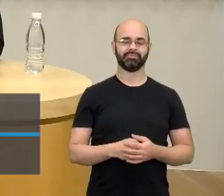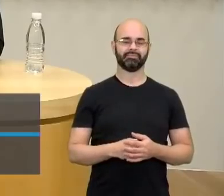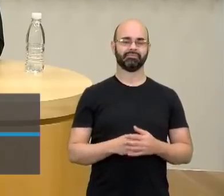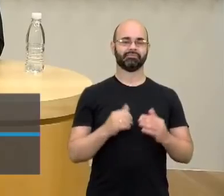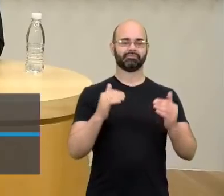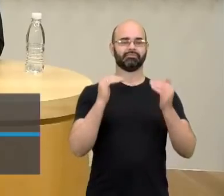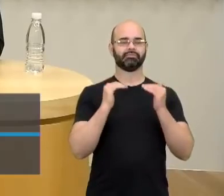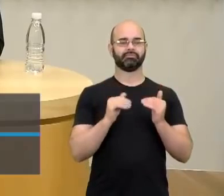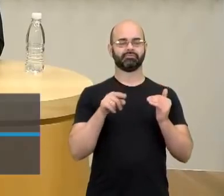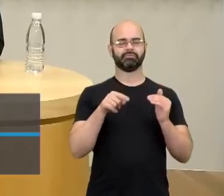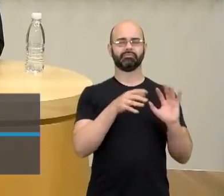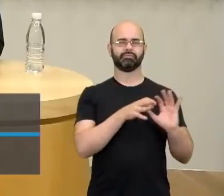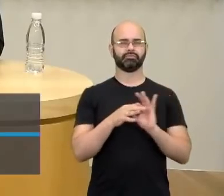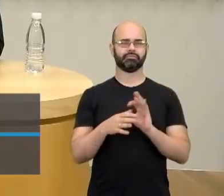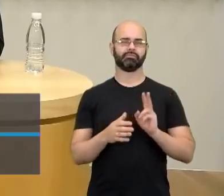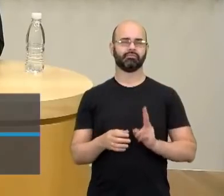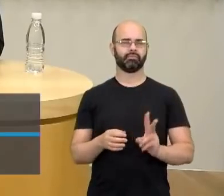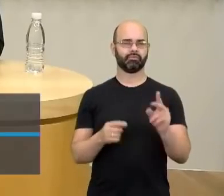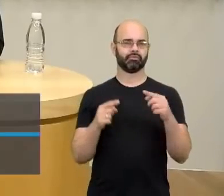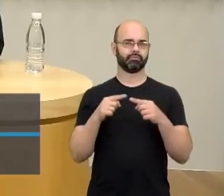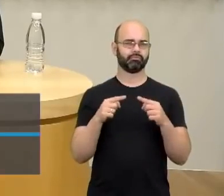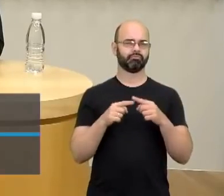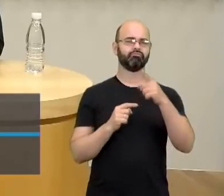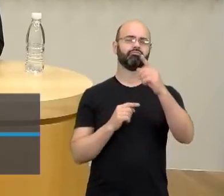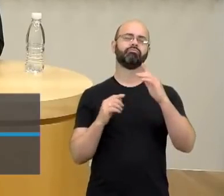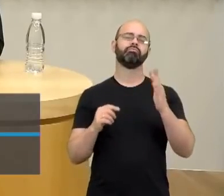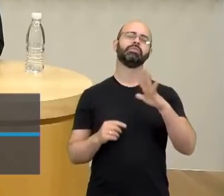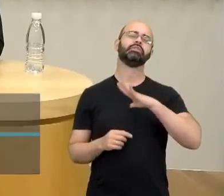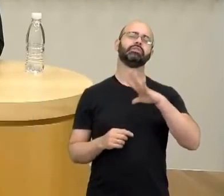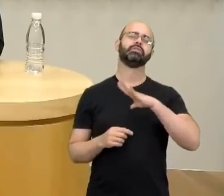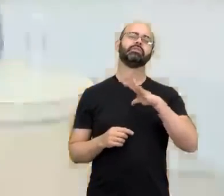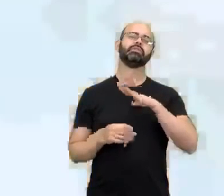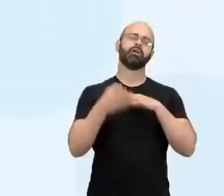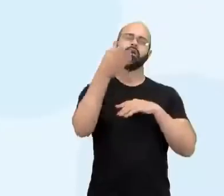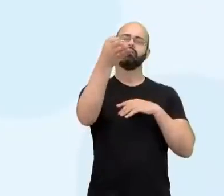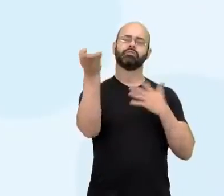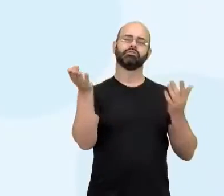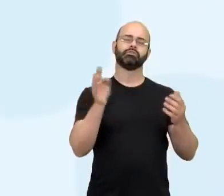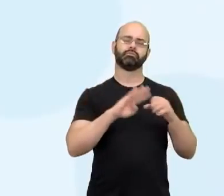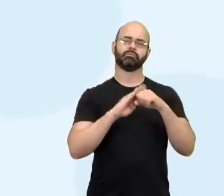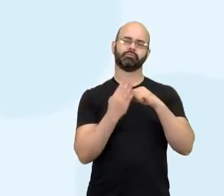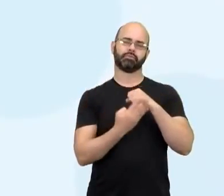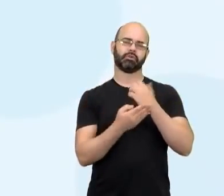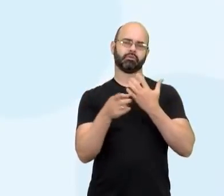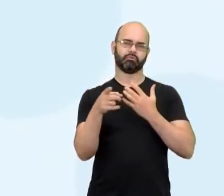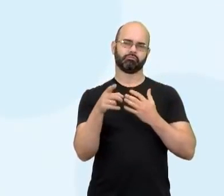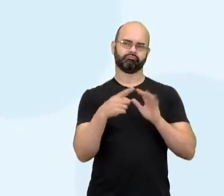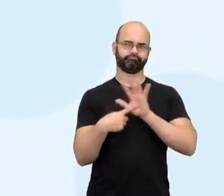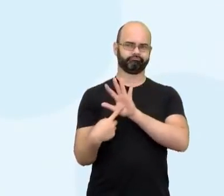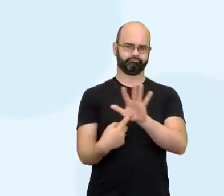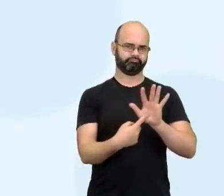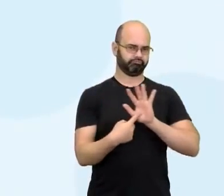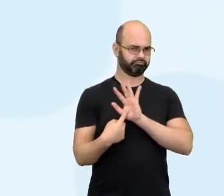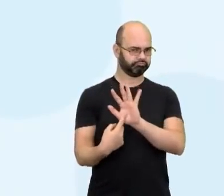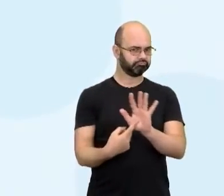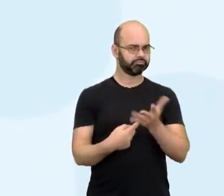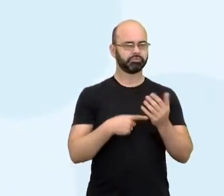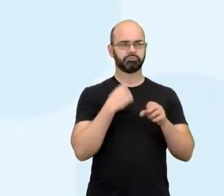pergunta que é dentro desse mesmo contexto. E na sua cidade, aí no seu bairro, tem alguma exposição, tem alguma